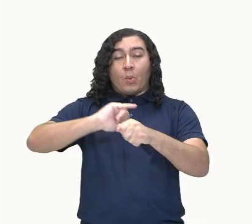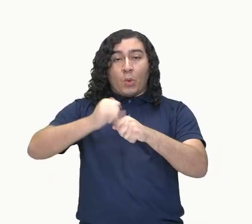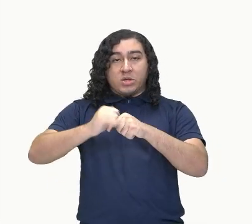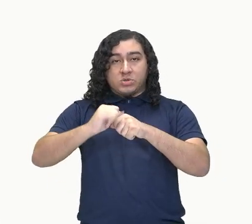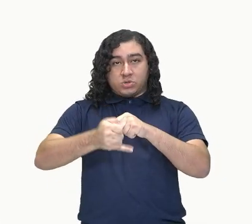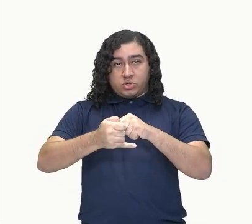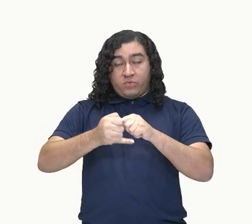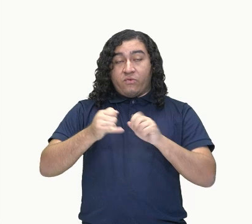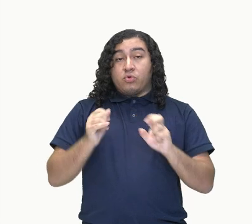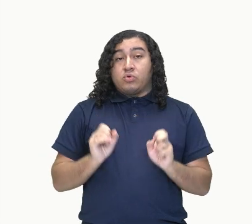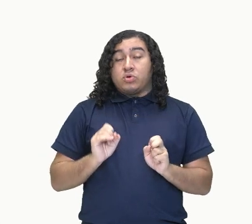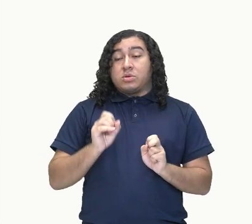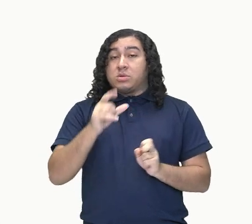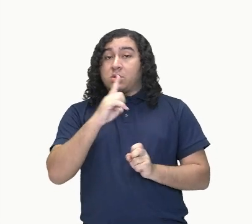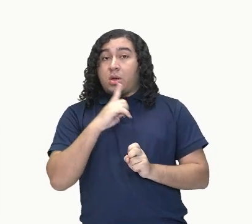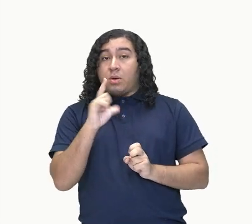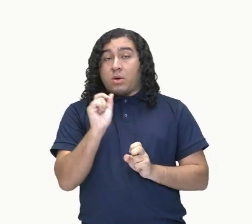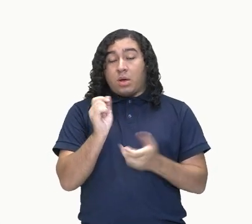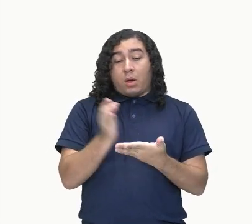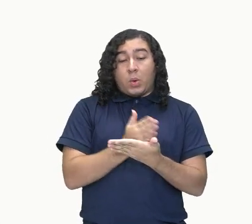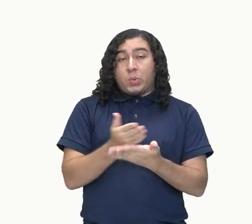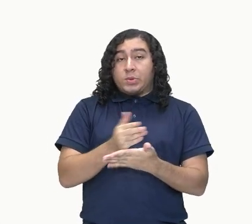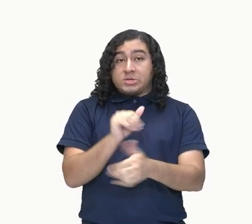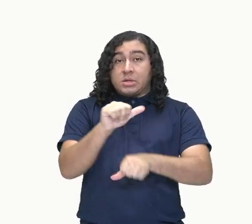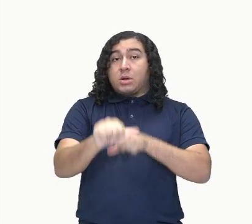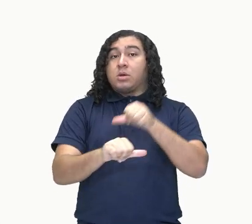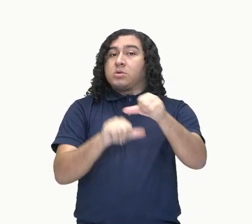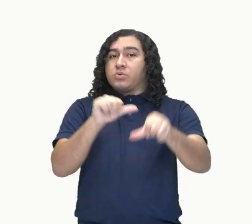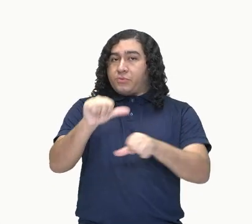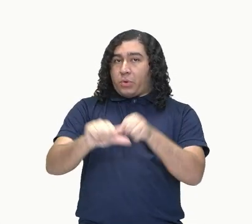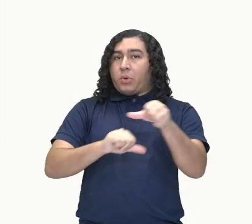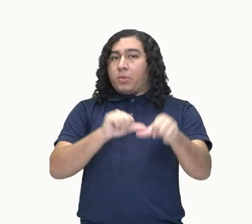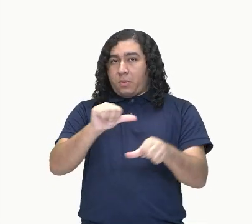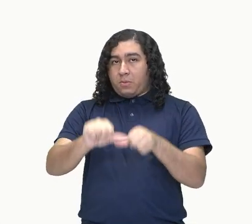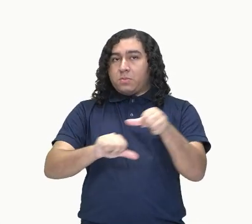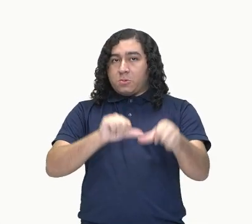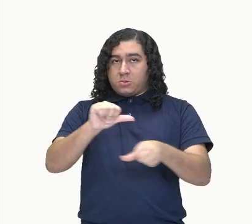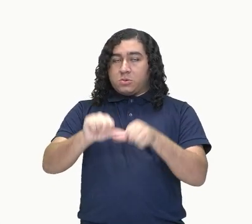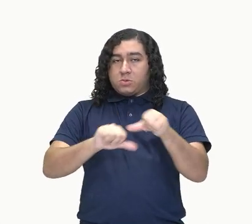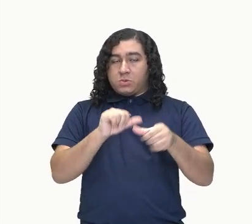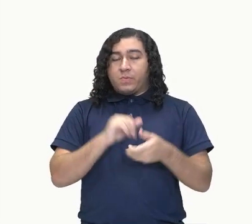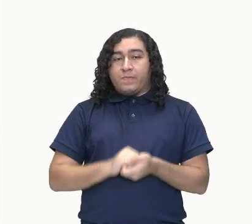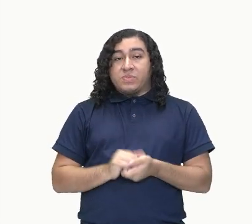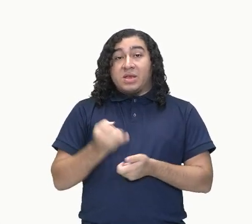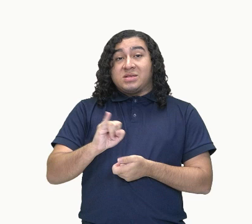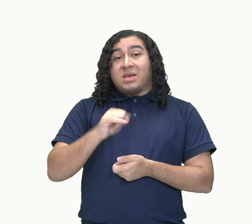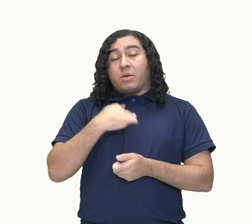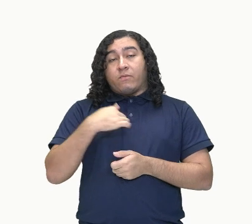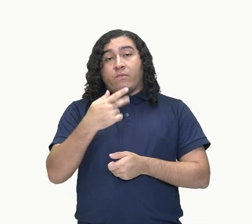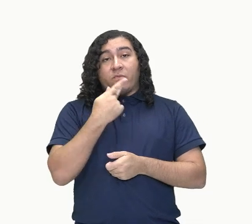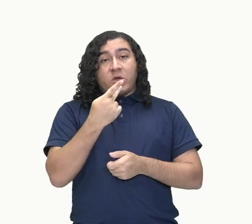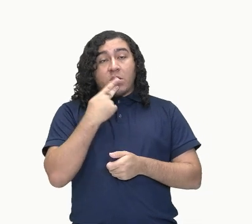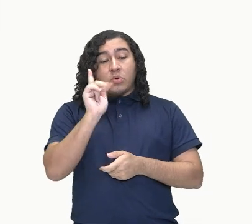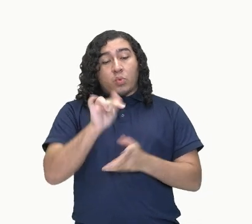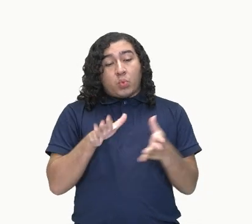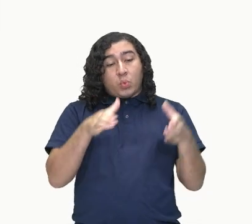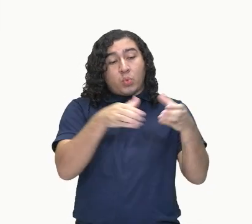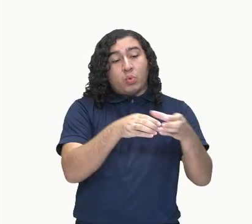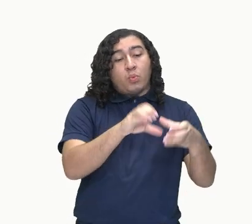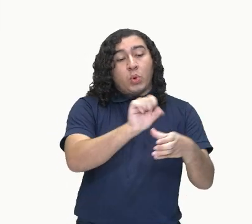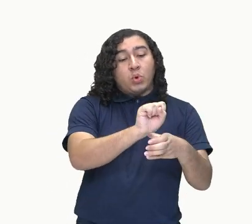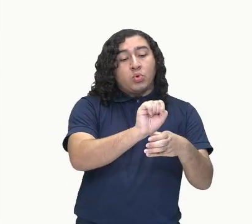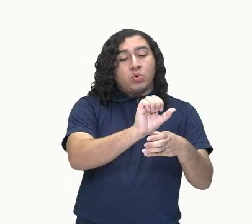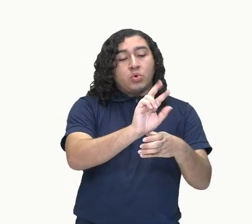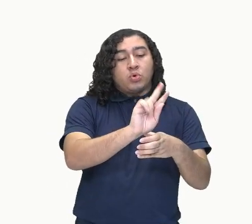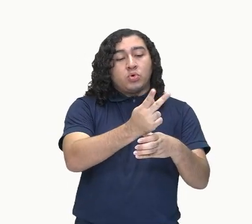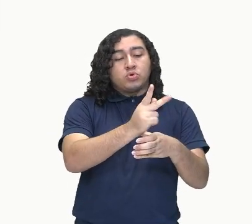eles sofrem algumas mudanças, ok? Quando eu estou falando de short adjectives, nós vamos sofrer